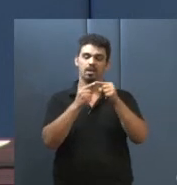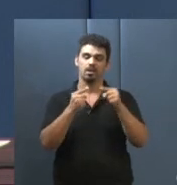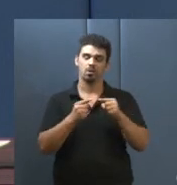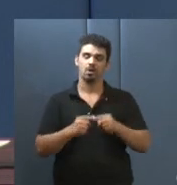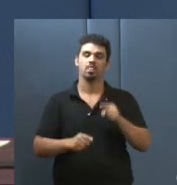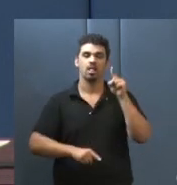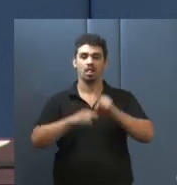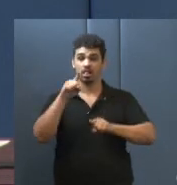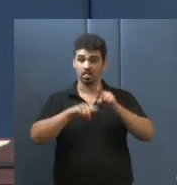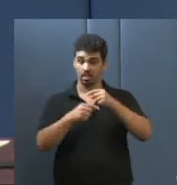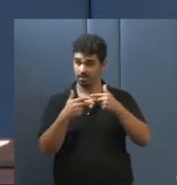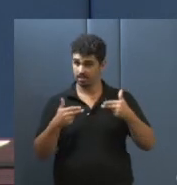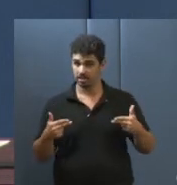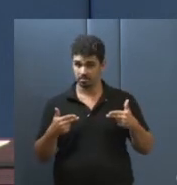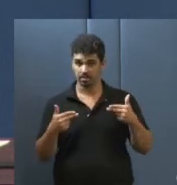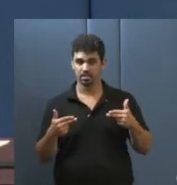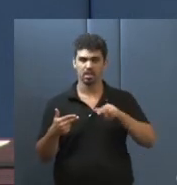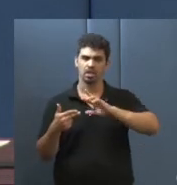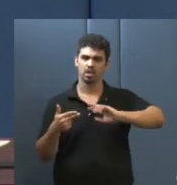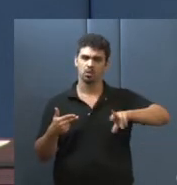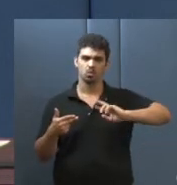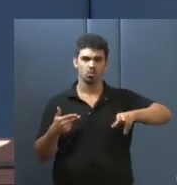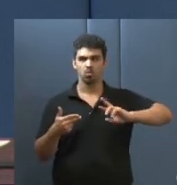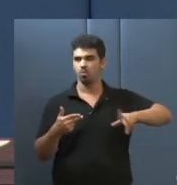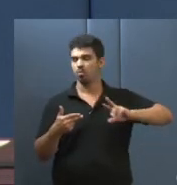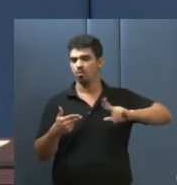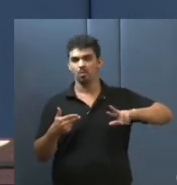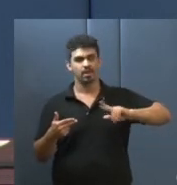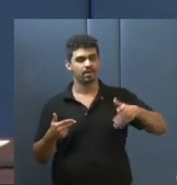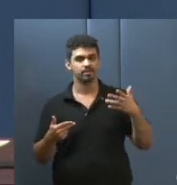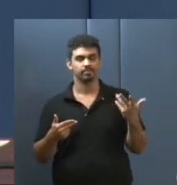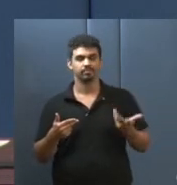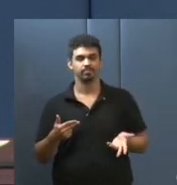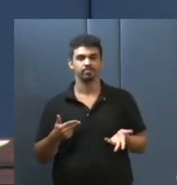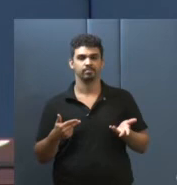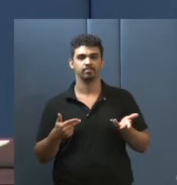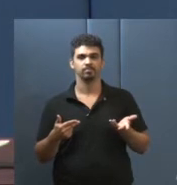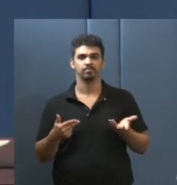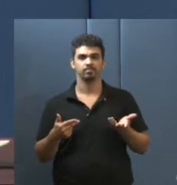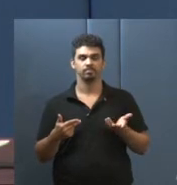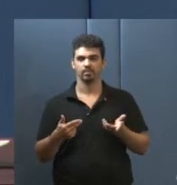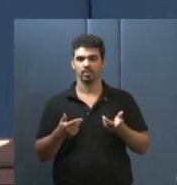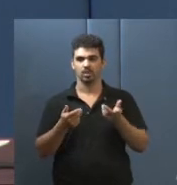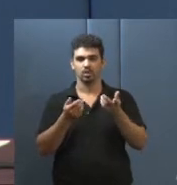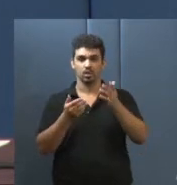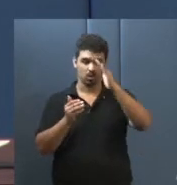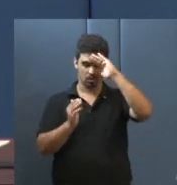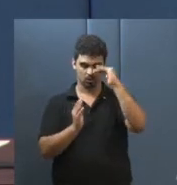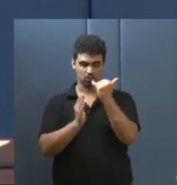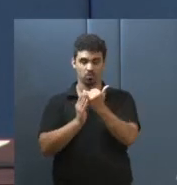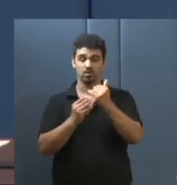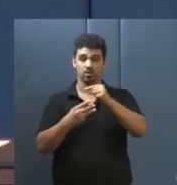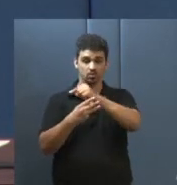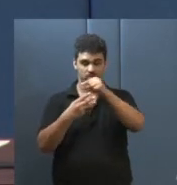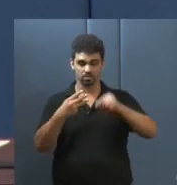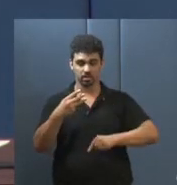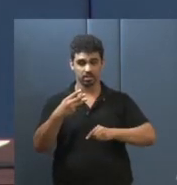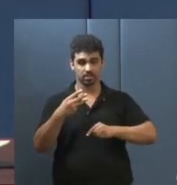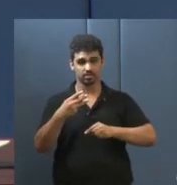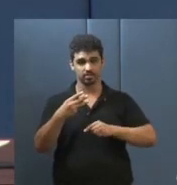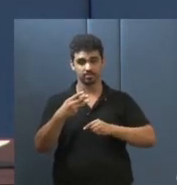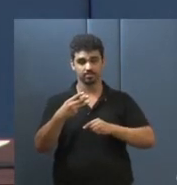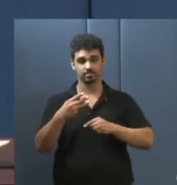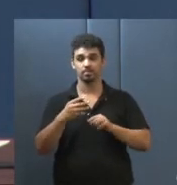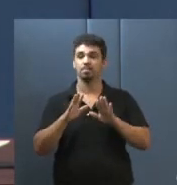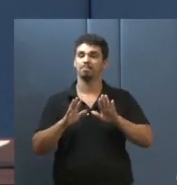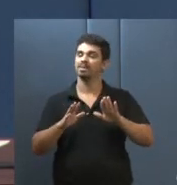são, não são, eles são, você necessita cumprir com todos os três, não